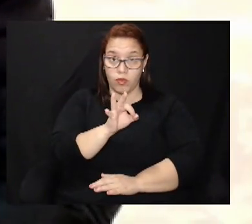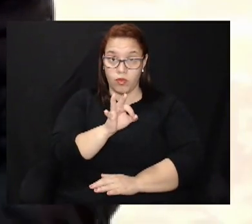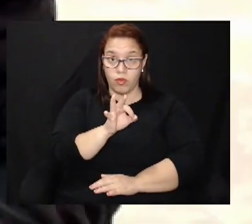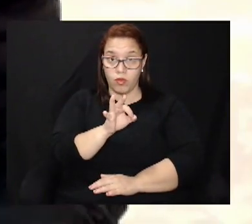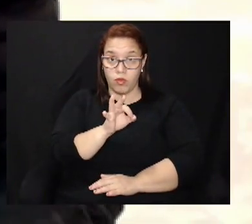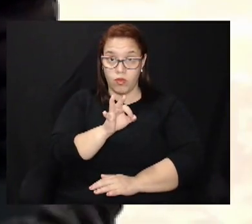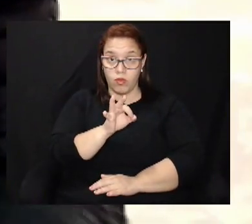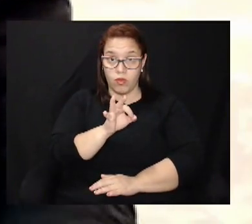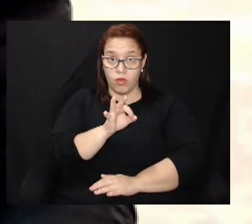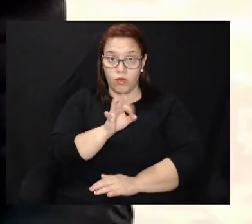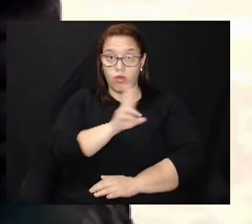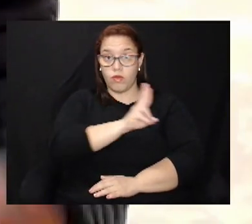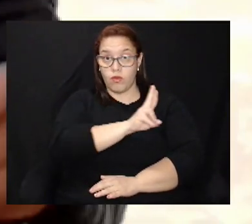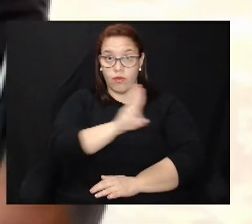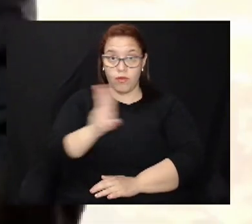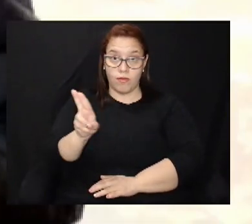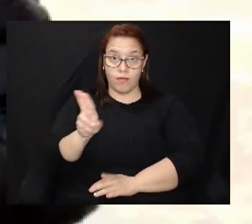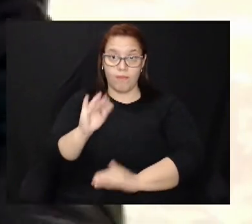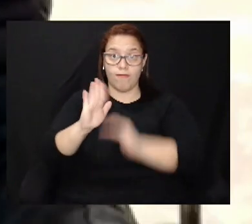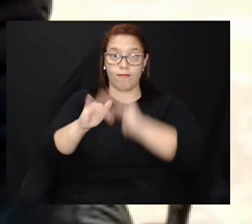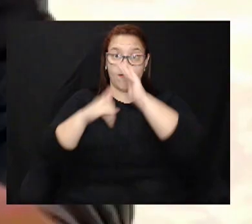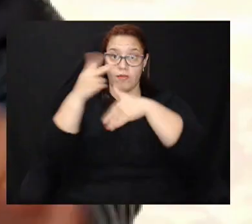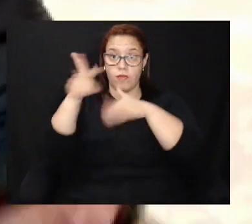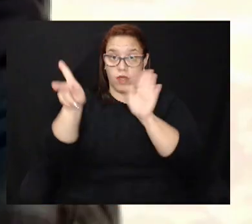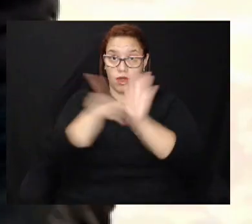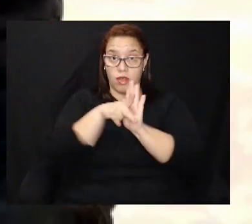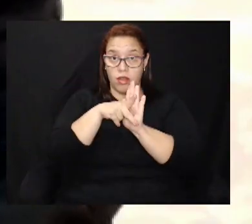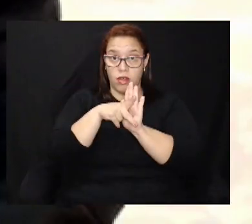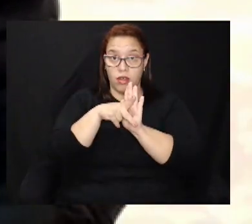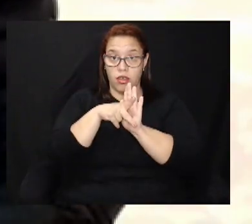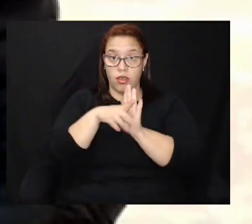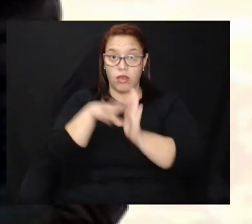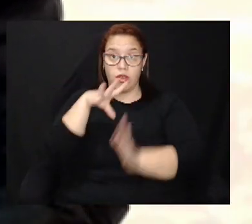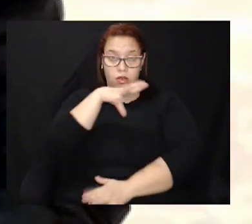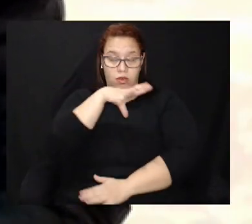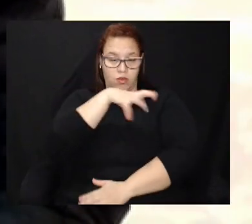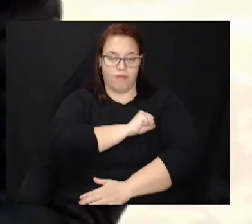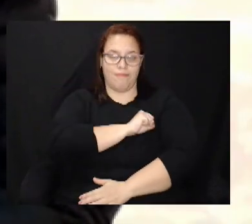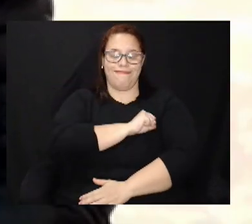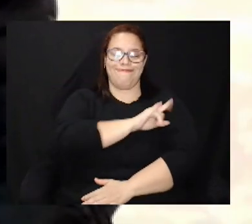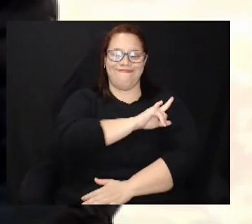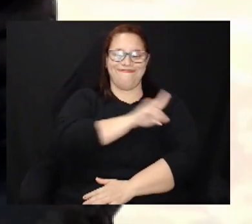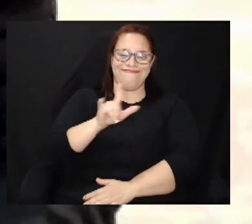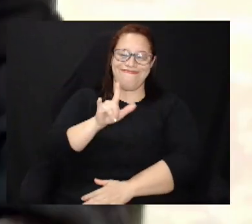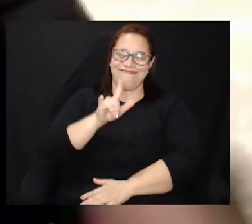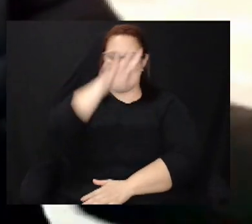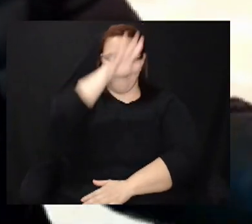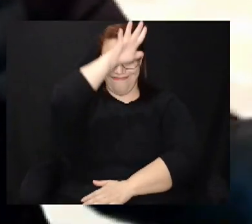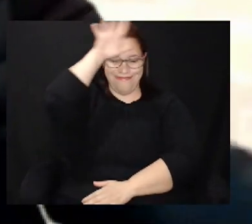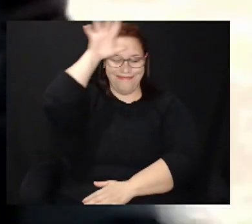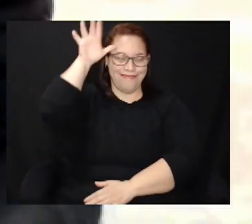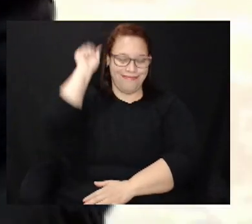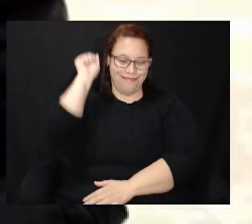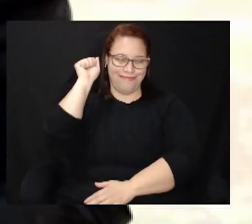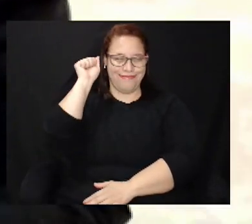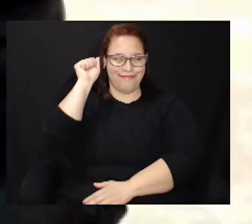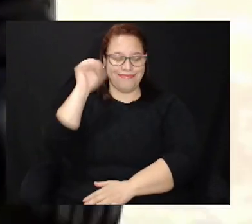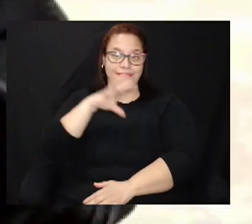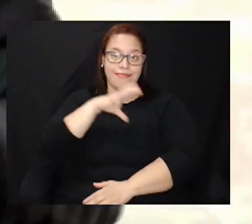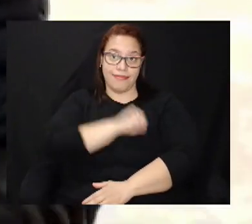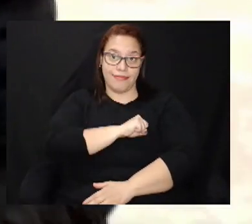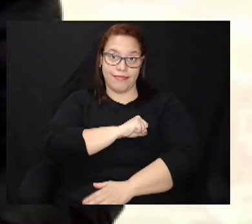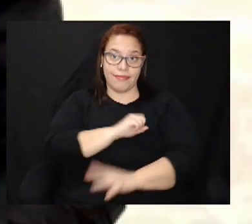enorme empobrecimento deles, pelo amor à terra, pelo amor à floresta, pelo amor à